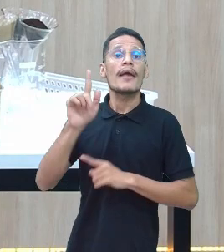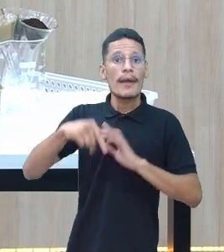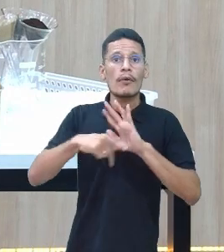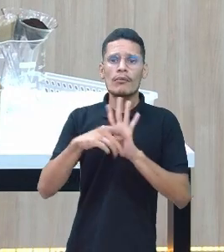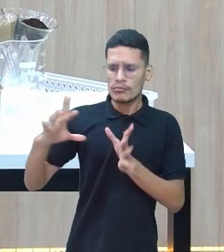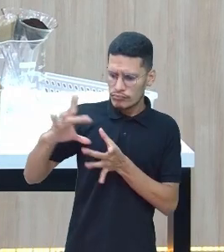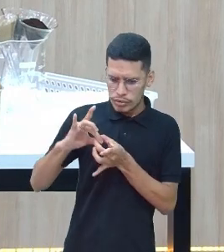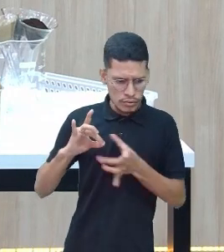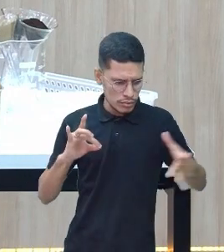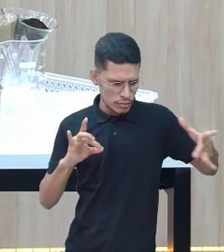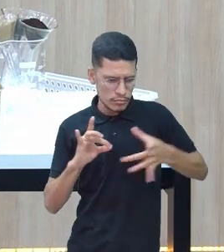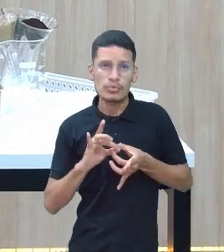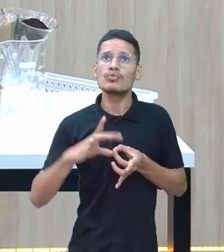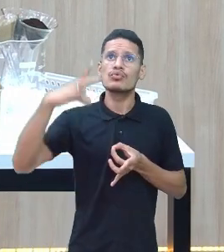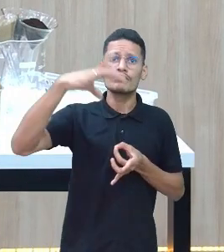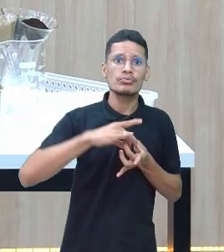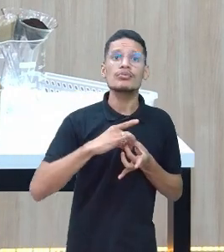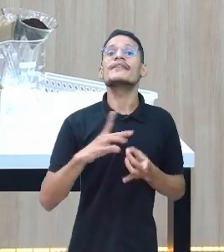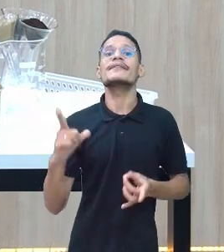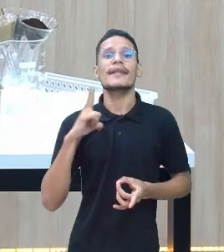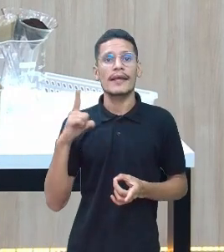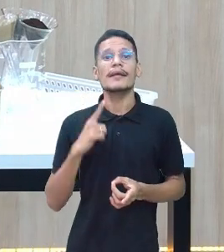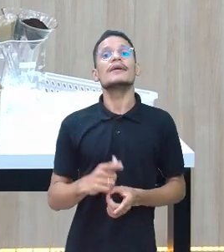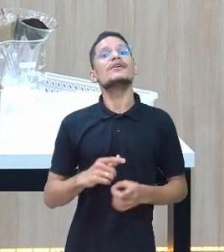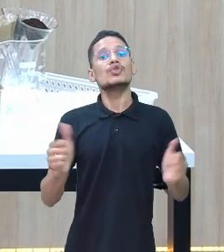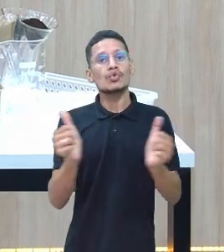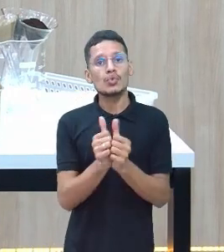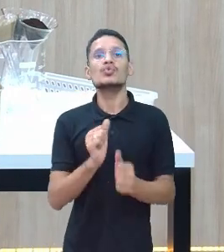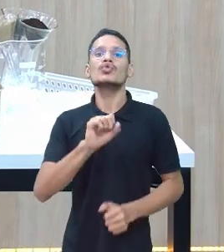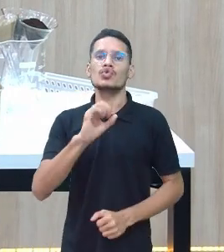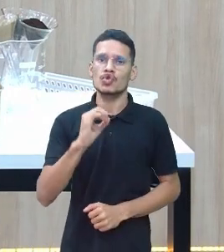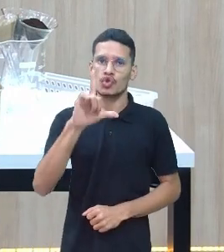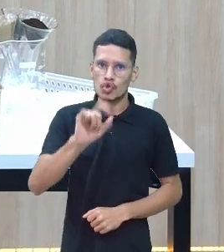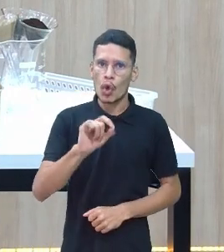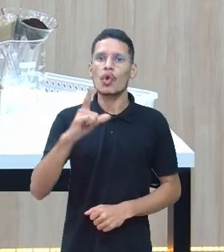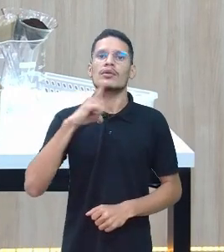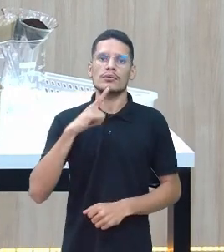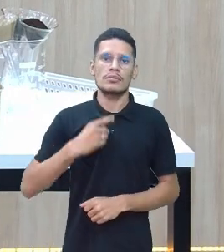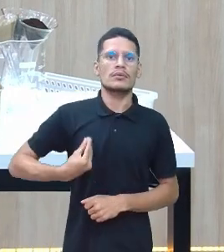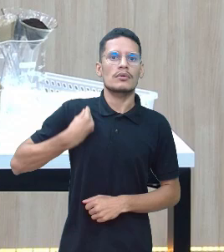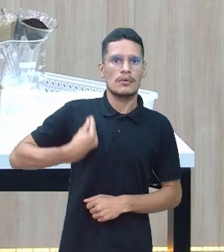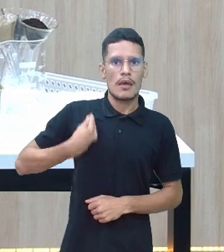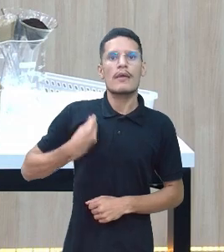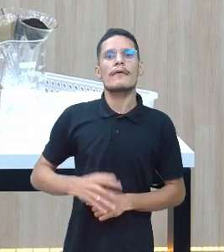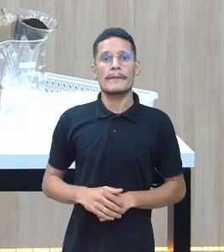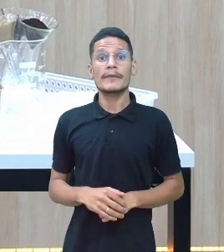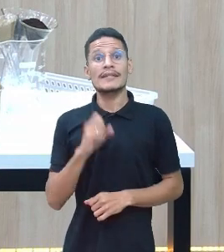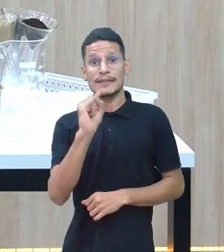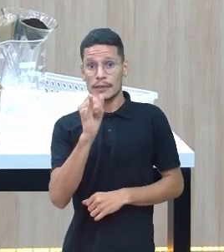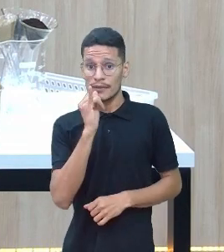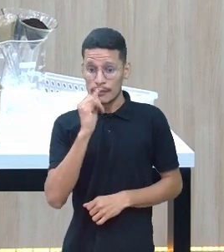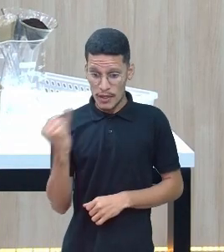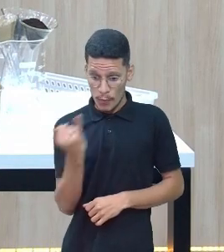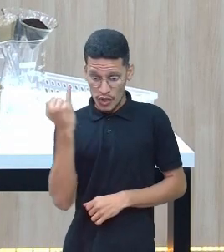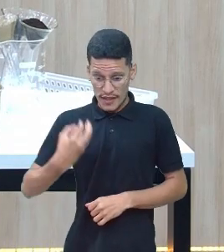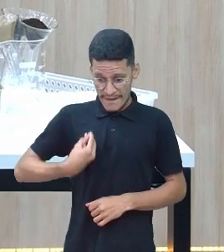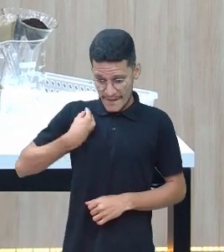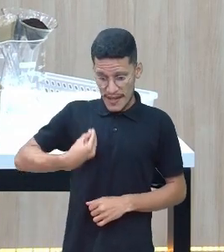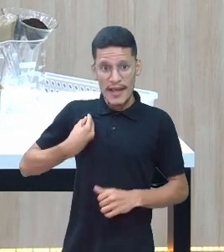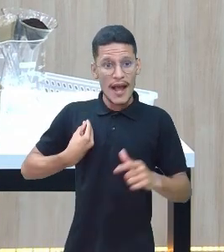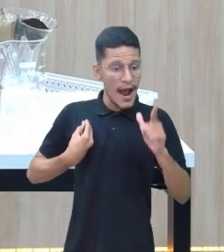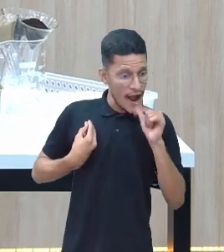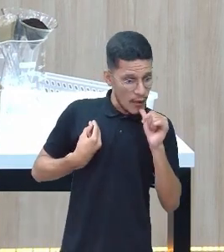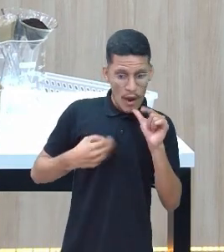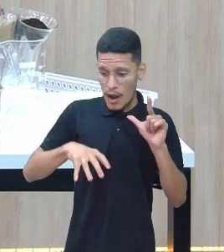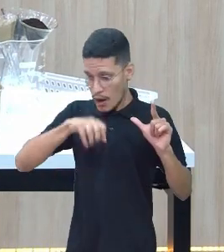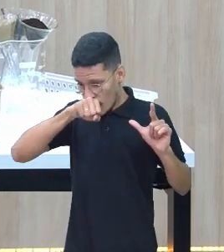conjunto, e dentro desse conjunto, o solo está presente. Se é importante para a vida ter água, ter ar, a gente